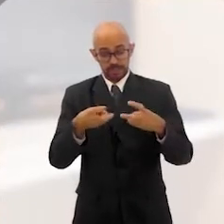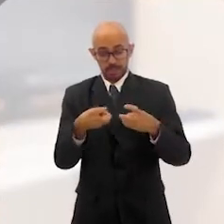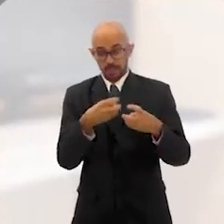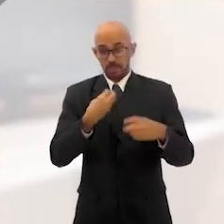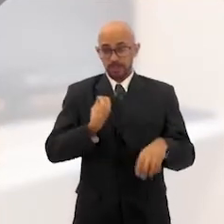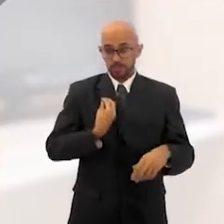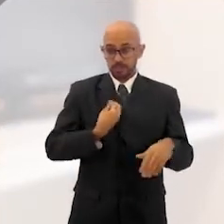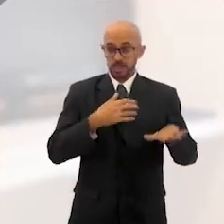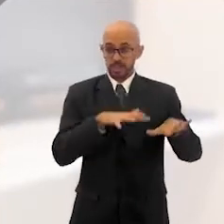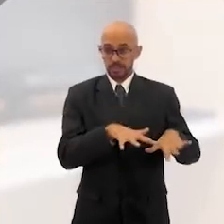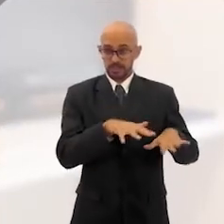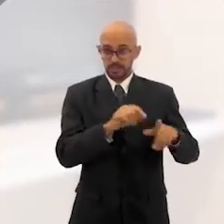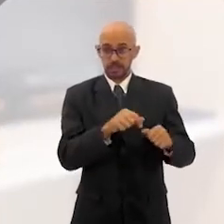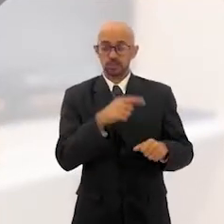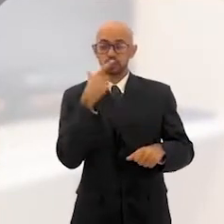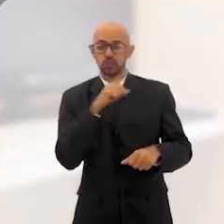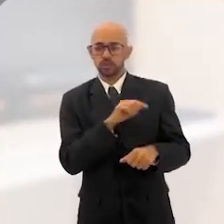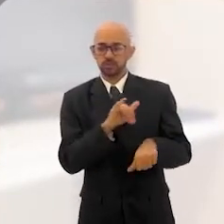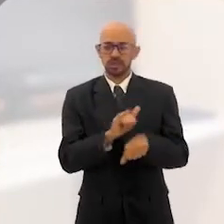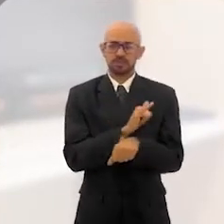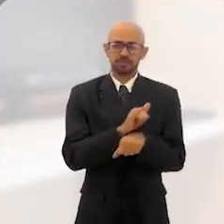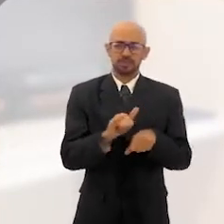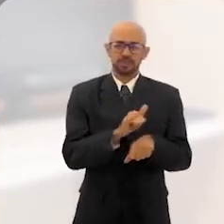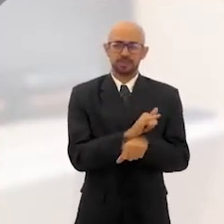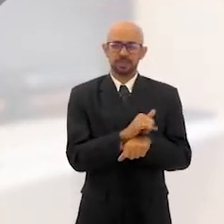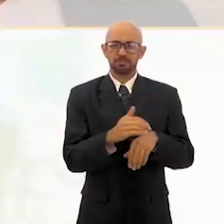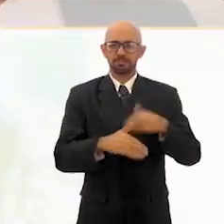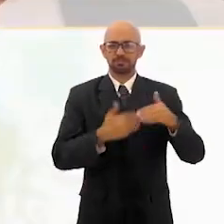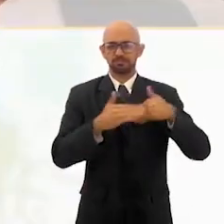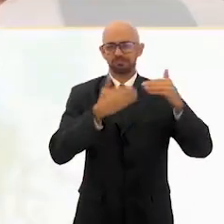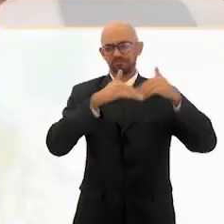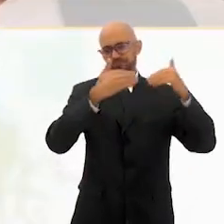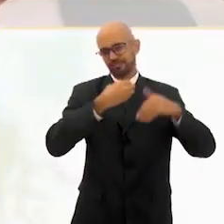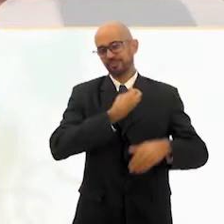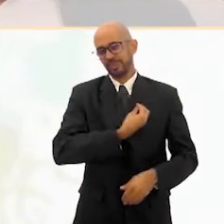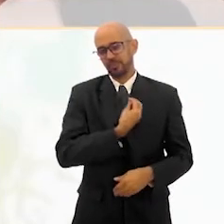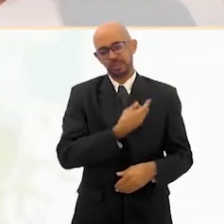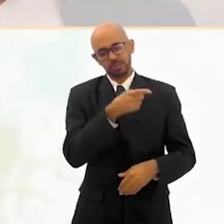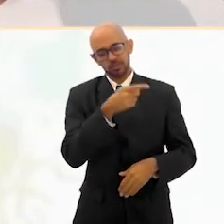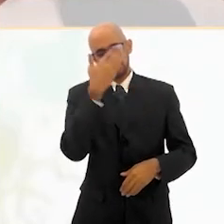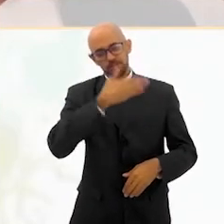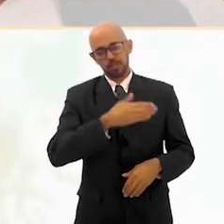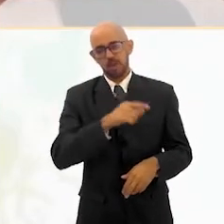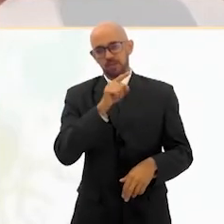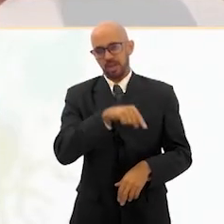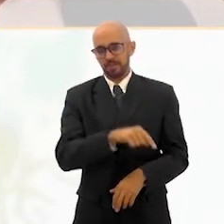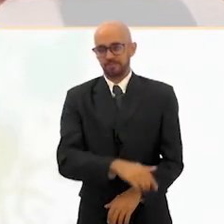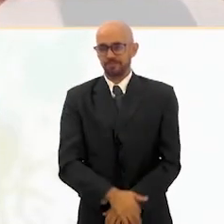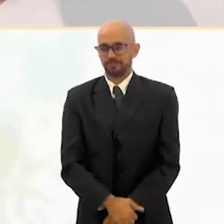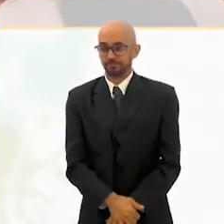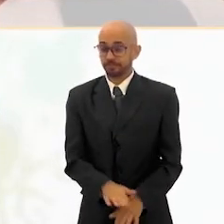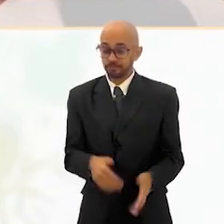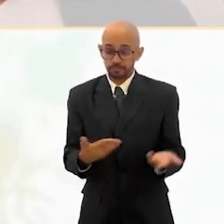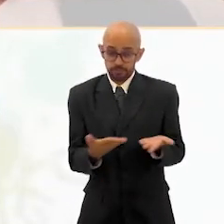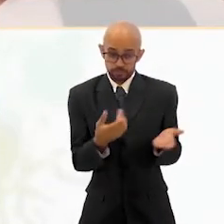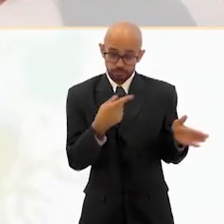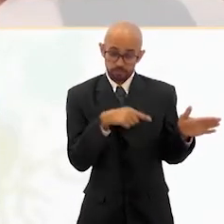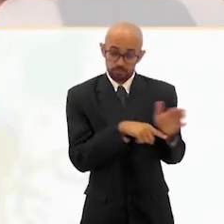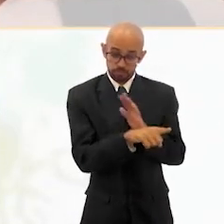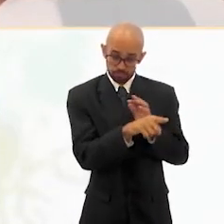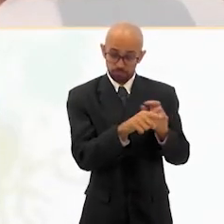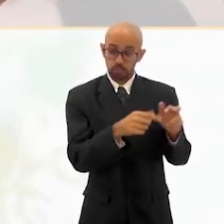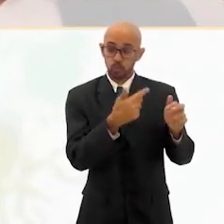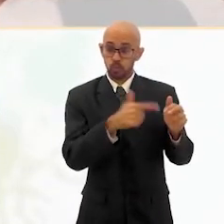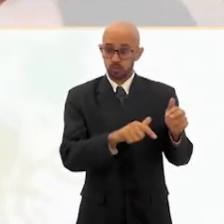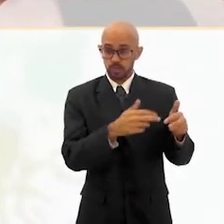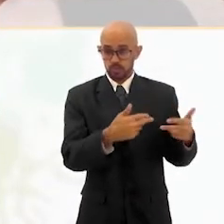enxergando a vida por essa janela, a gente consegue muita coisa e você é prova disso. Agora eu queria te fazer uma outra pergunta